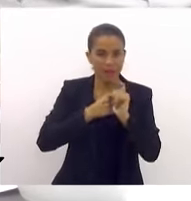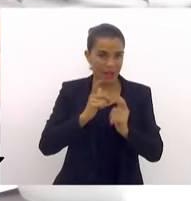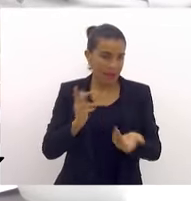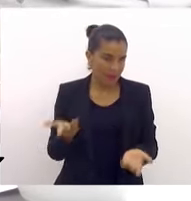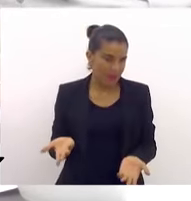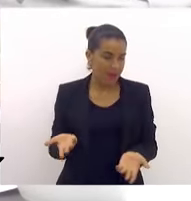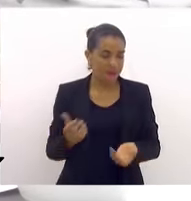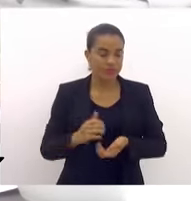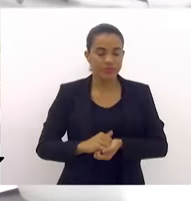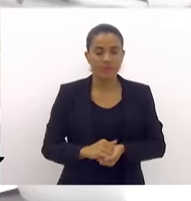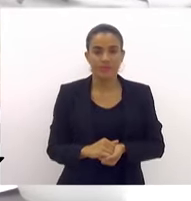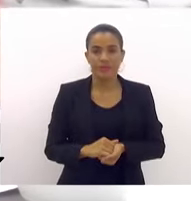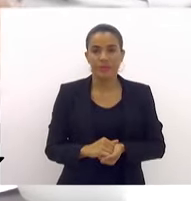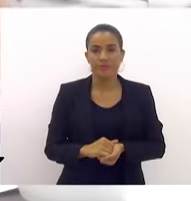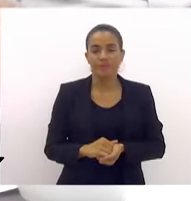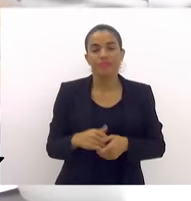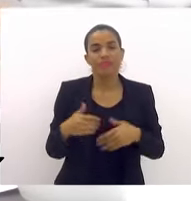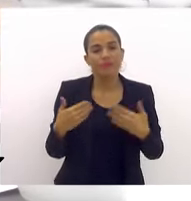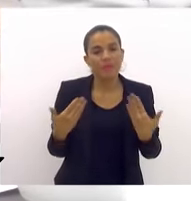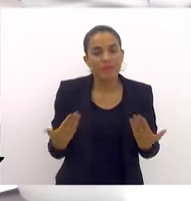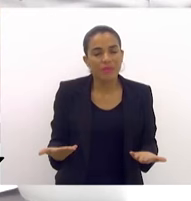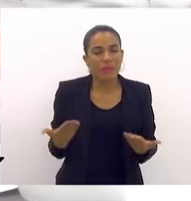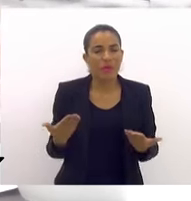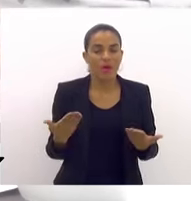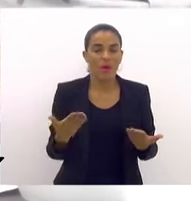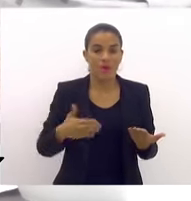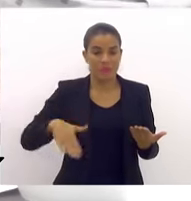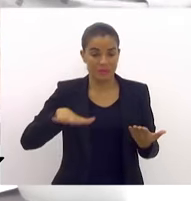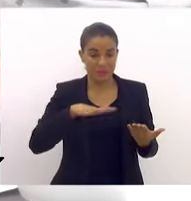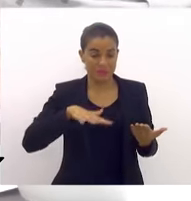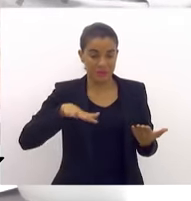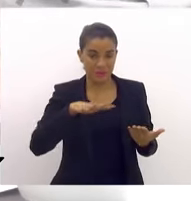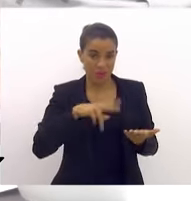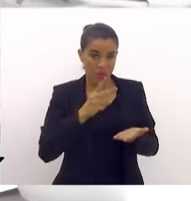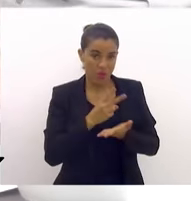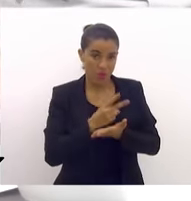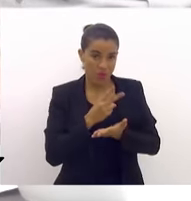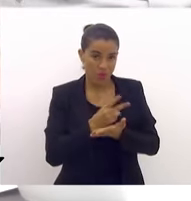exatamente. Então, nesse caso, manter